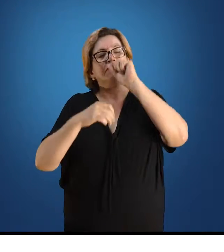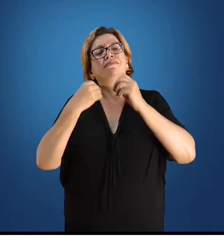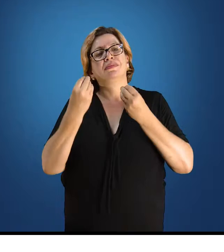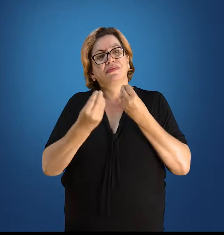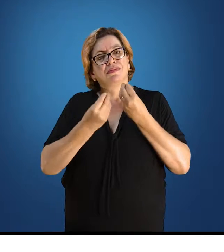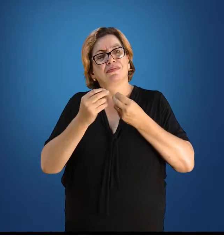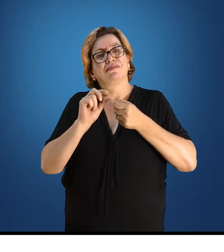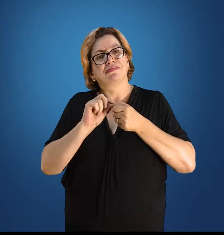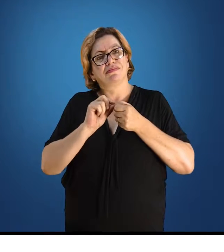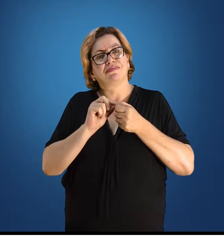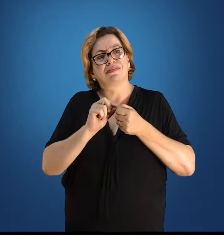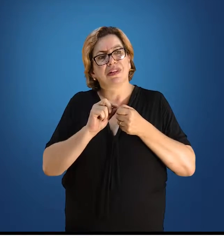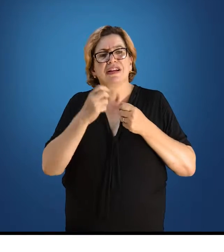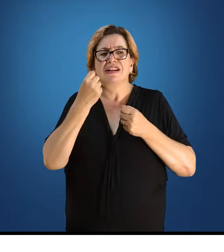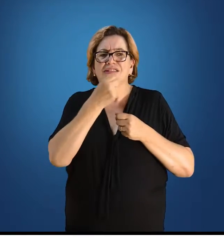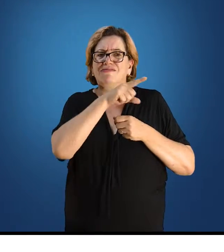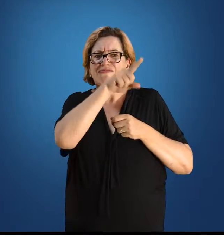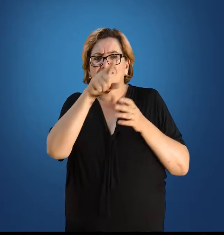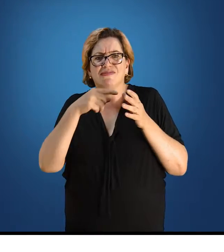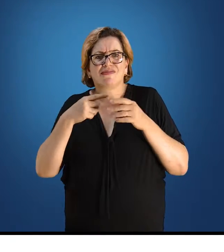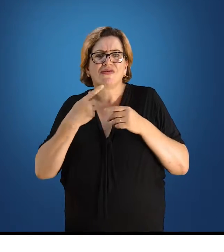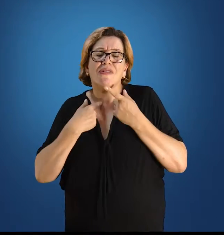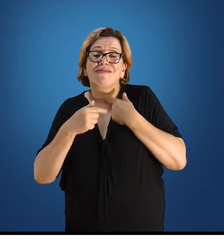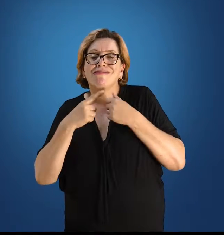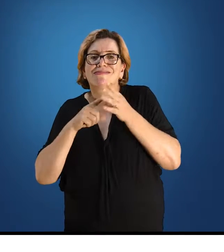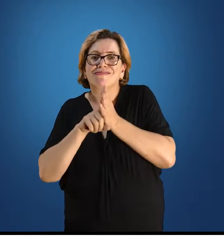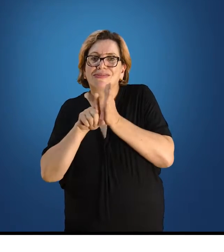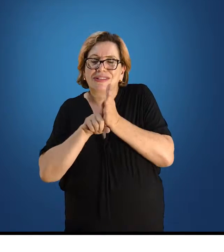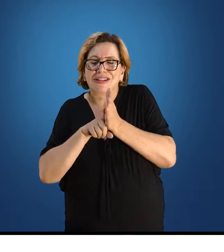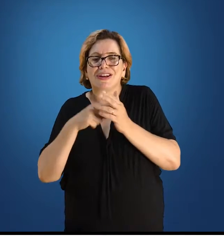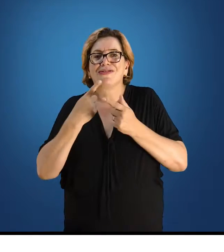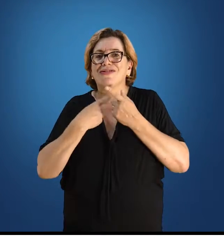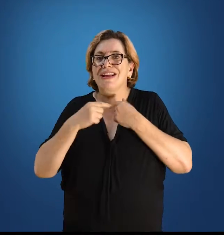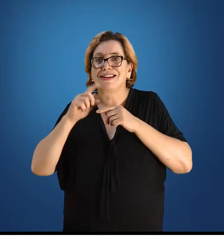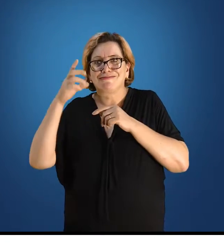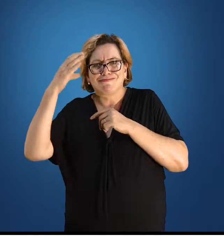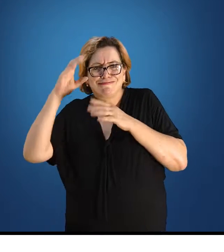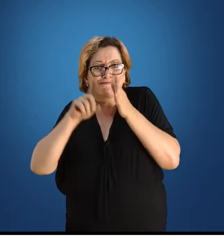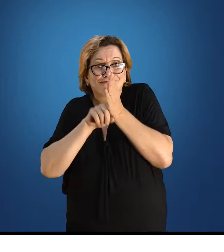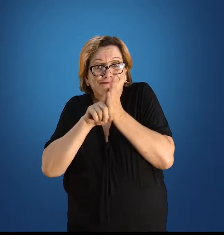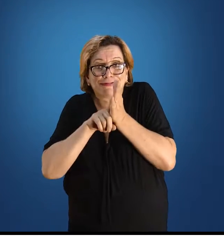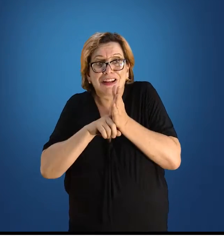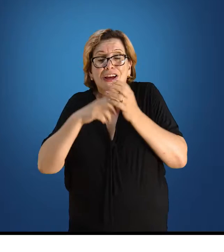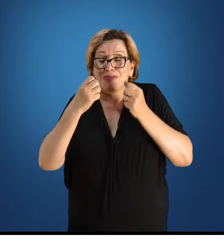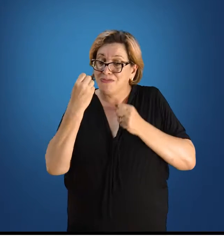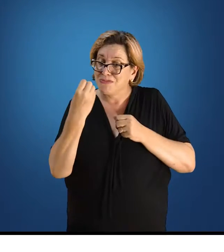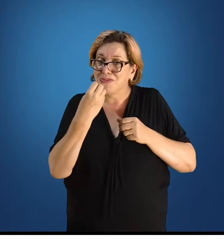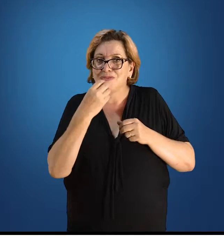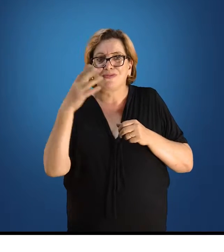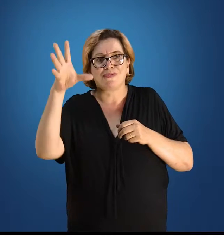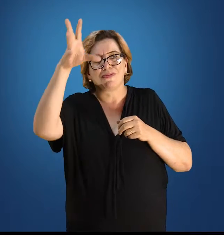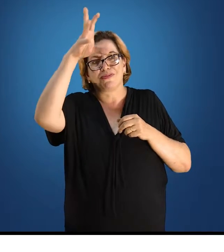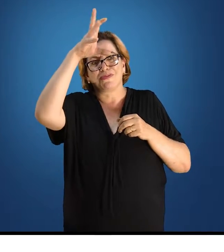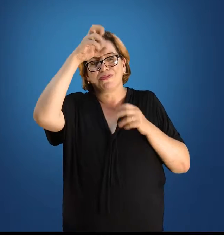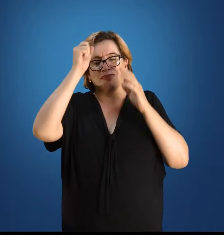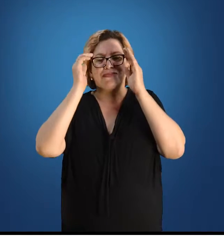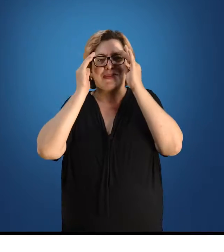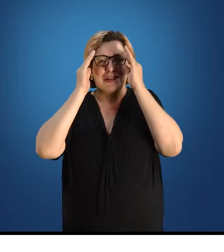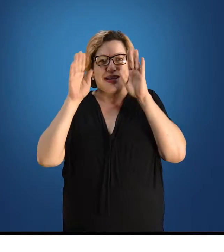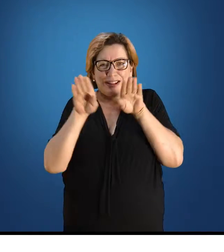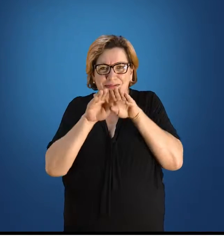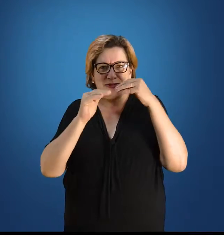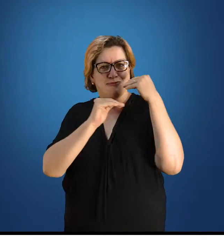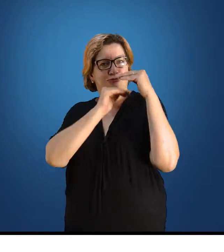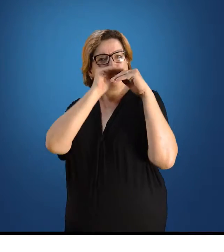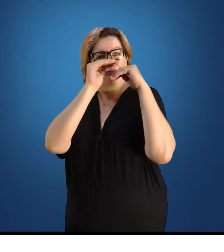se você tem interesse em pesquisa, tem interesse em ciência, é bastante enriquecedor, né, passar por tudo isso, né,